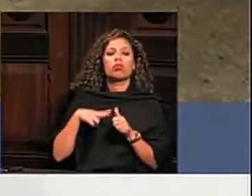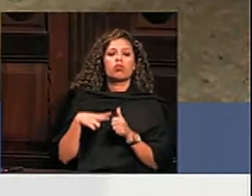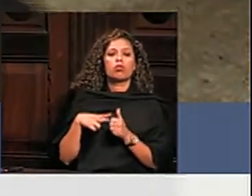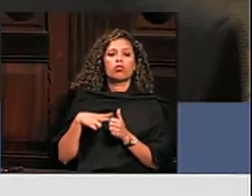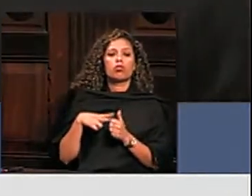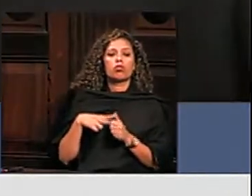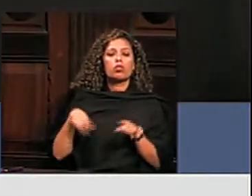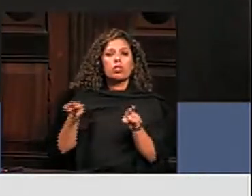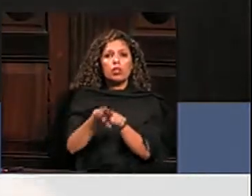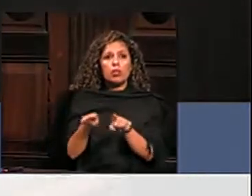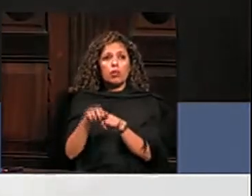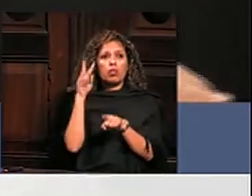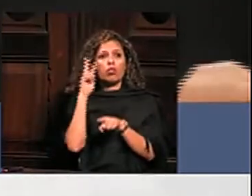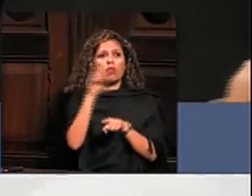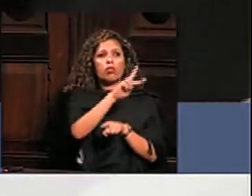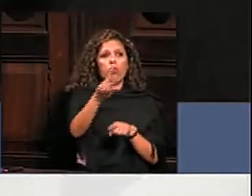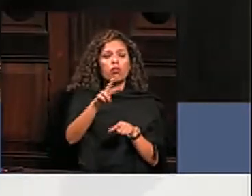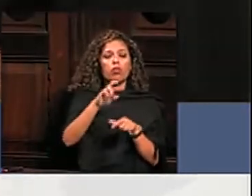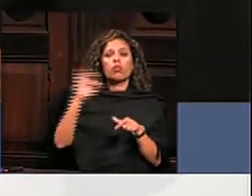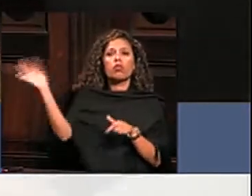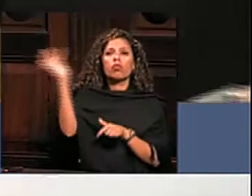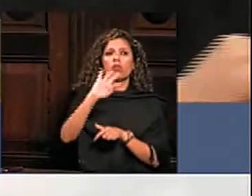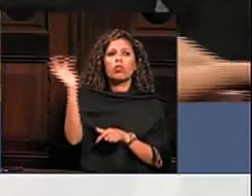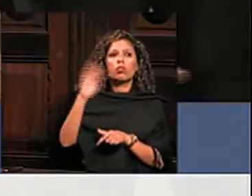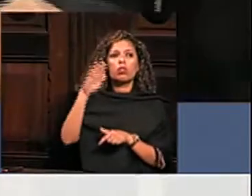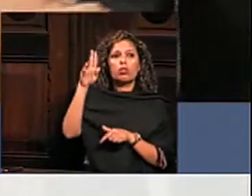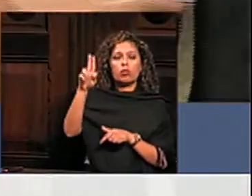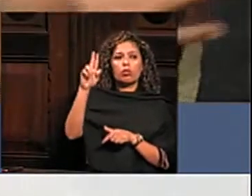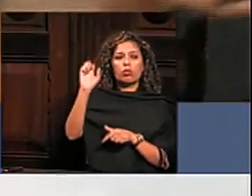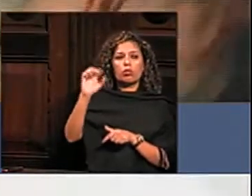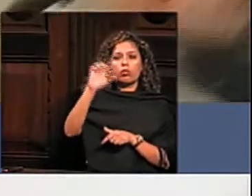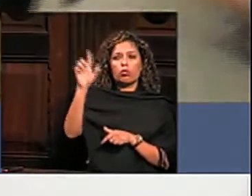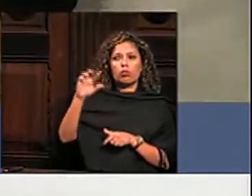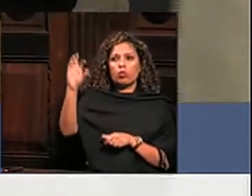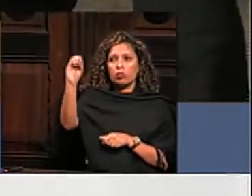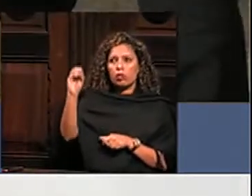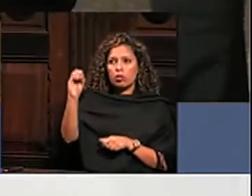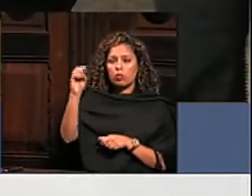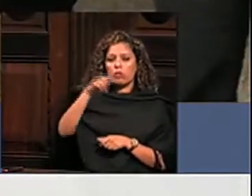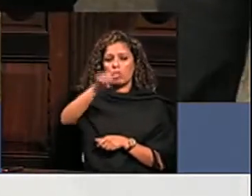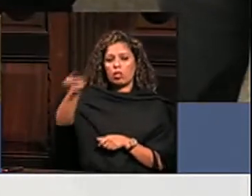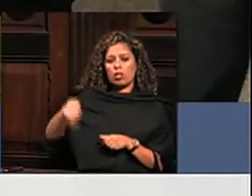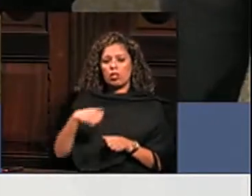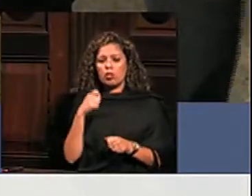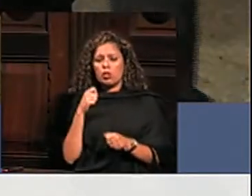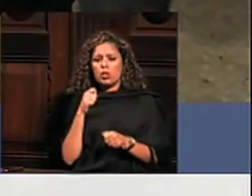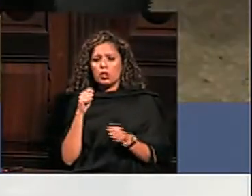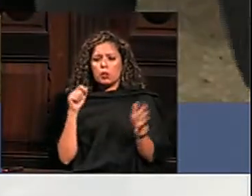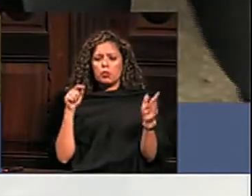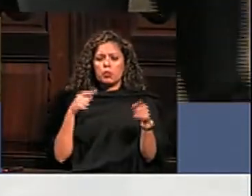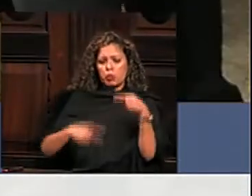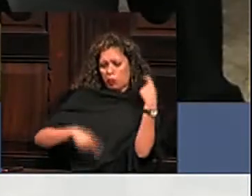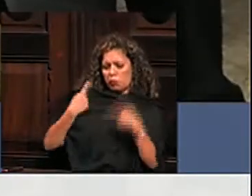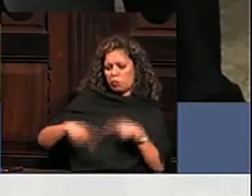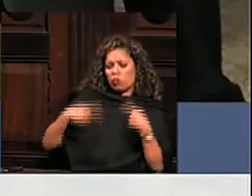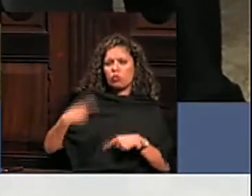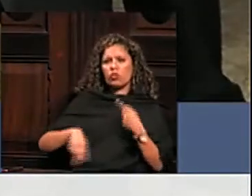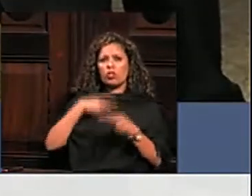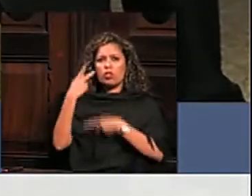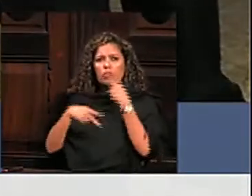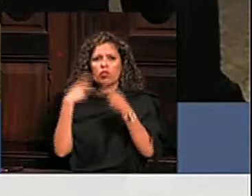Dizer aos companheiros da UESO que, assim como acompanhamos as discussões sobre a UERJ e achamos a